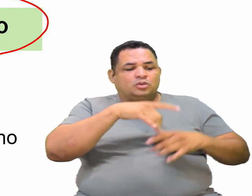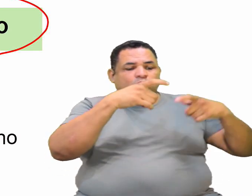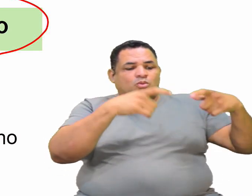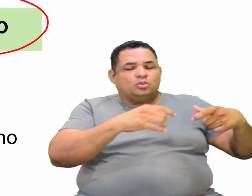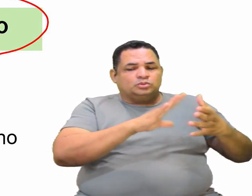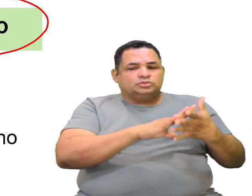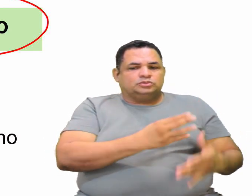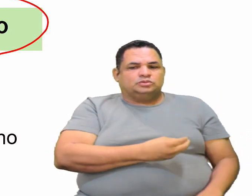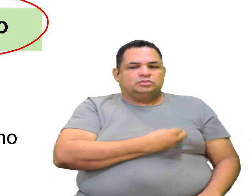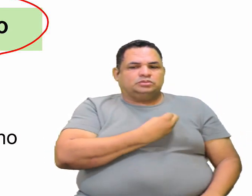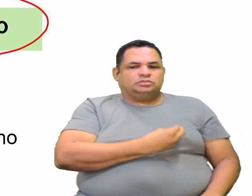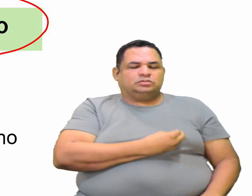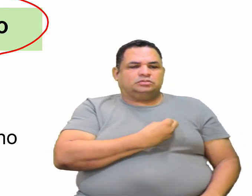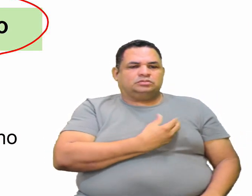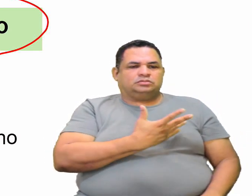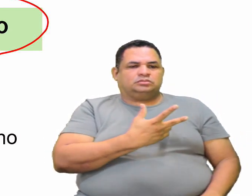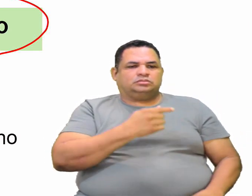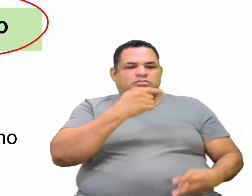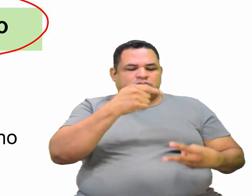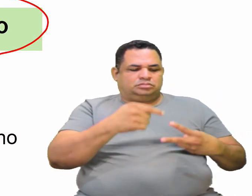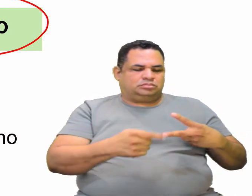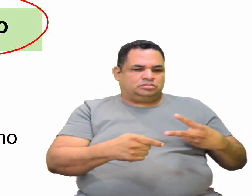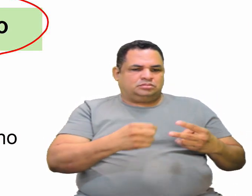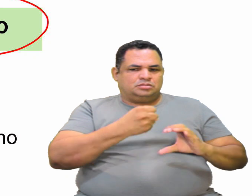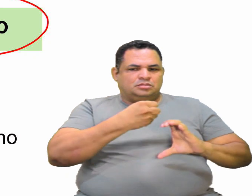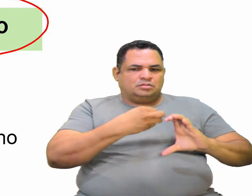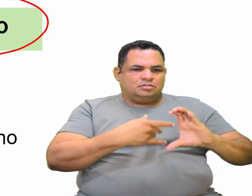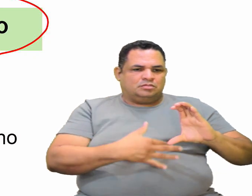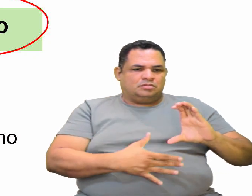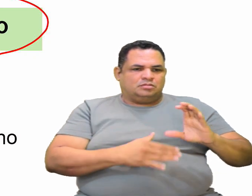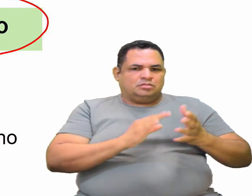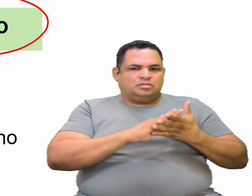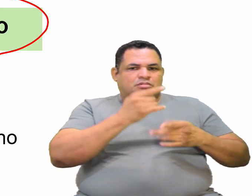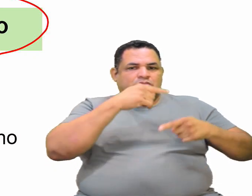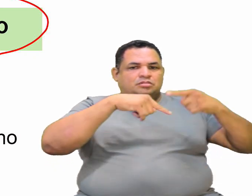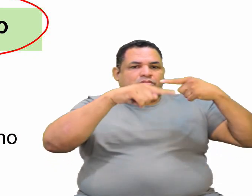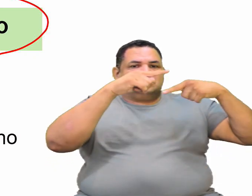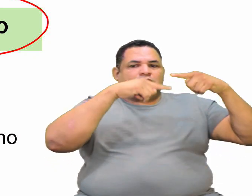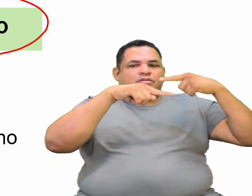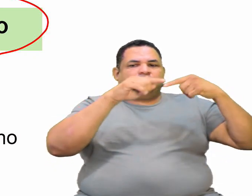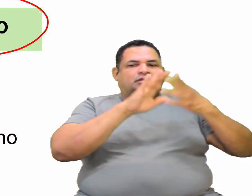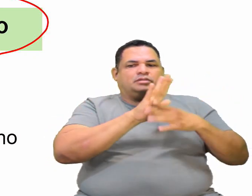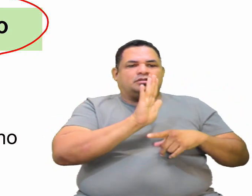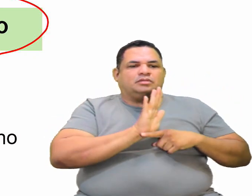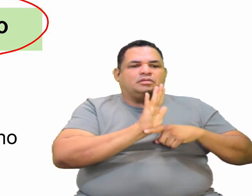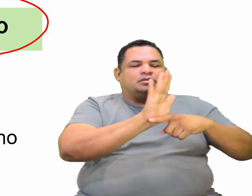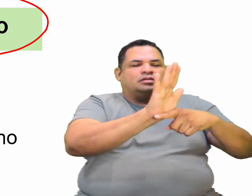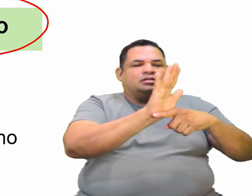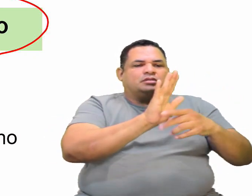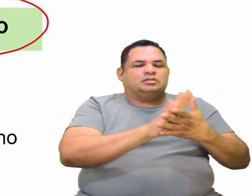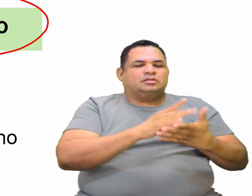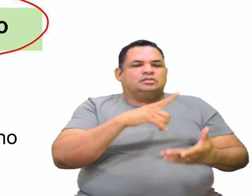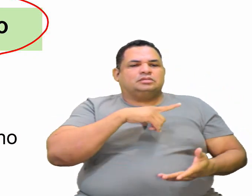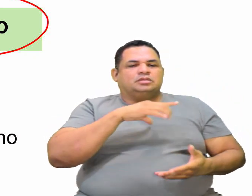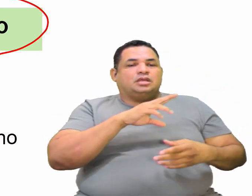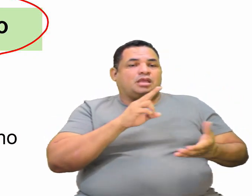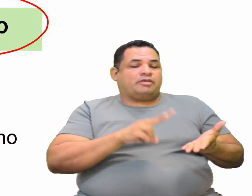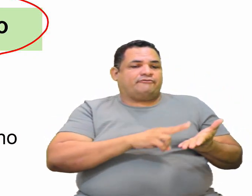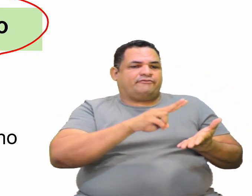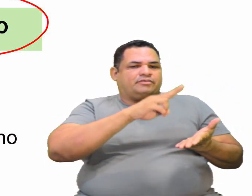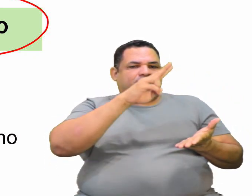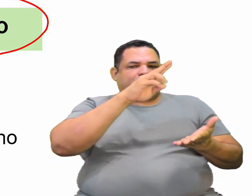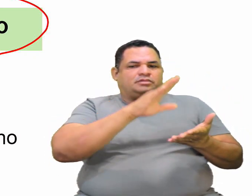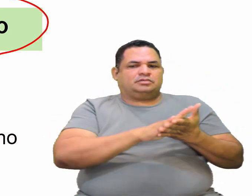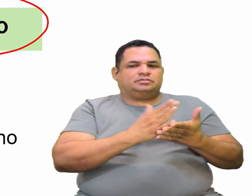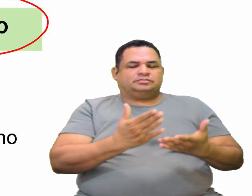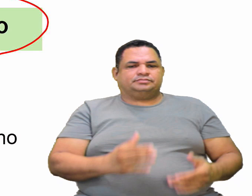estão inseridos. Isso é uma característica evolutivamente favorável, que traz vantagens